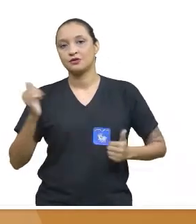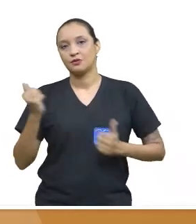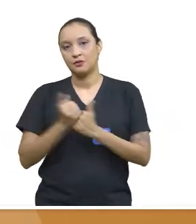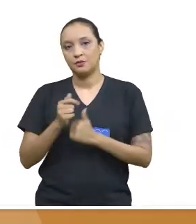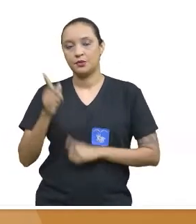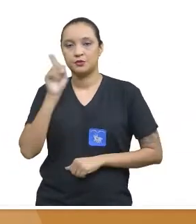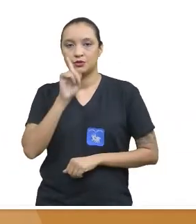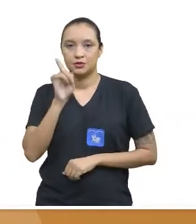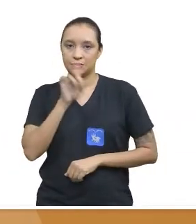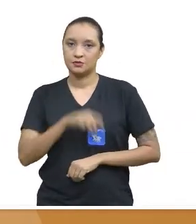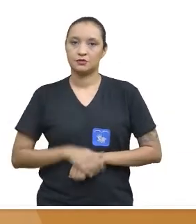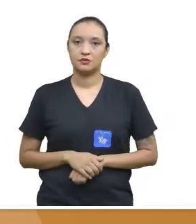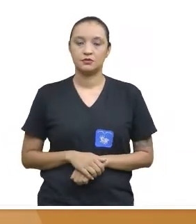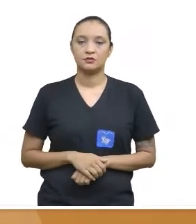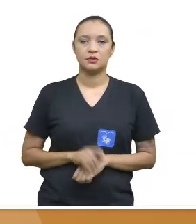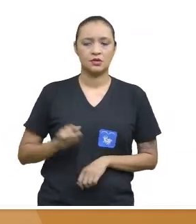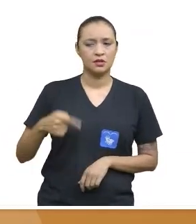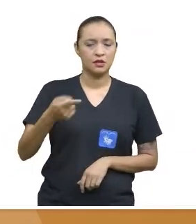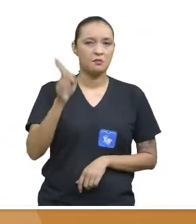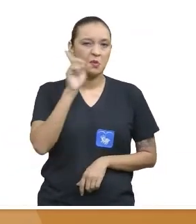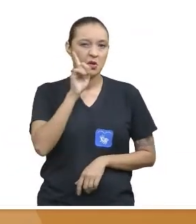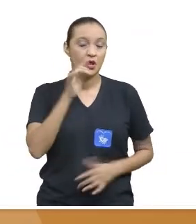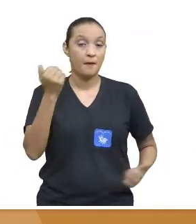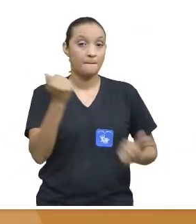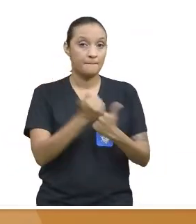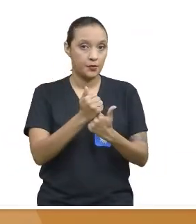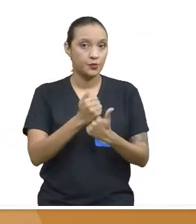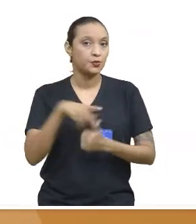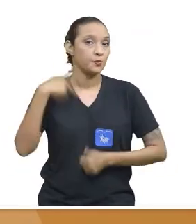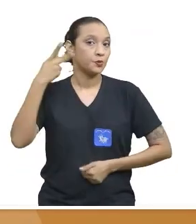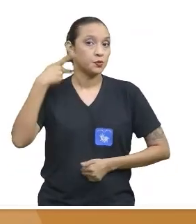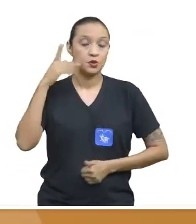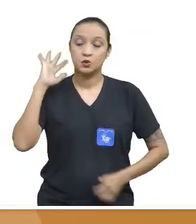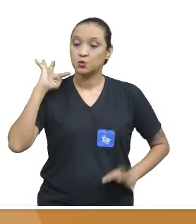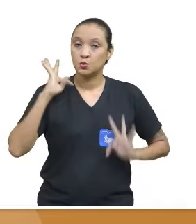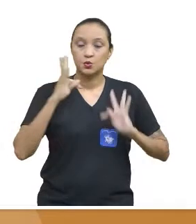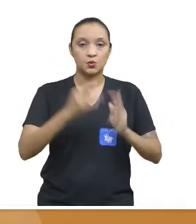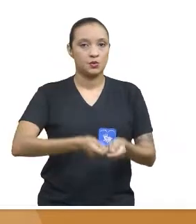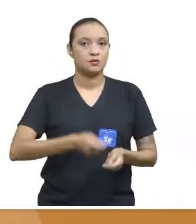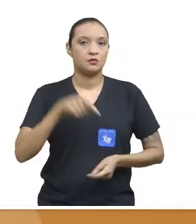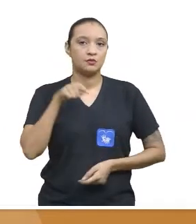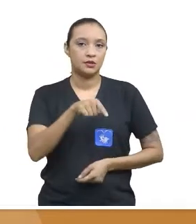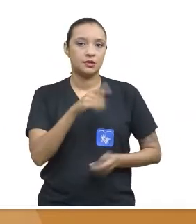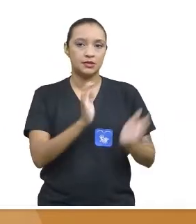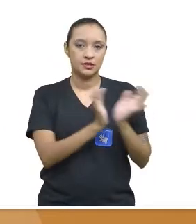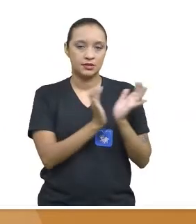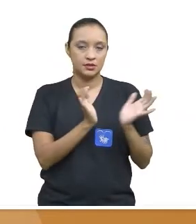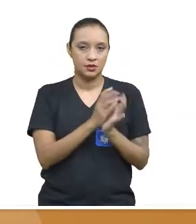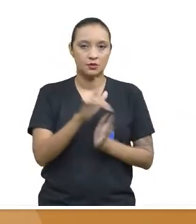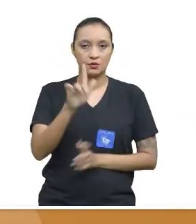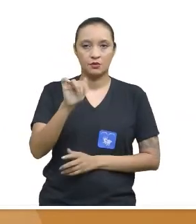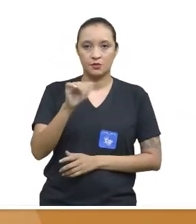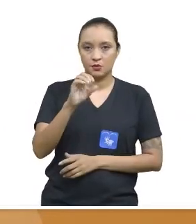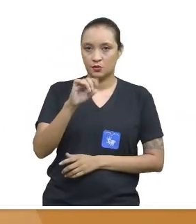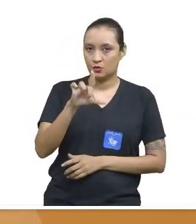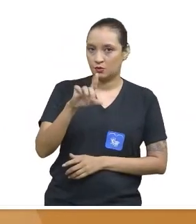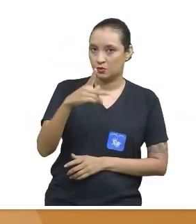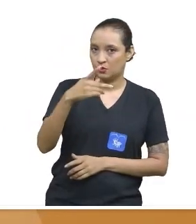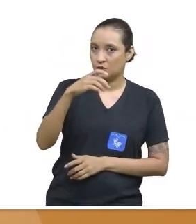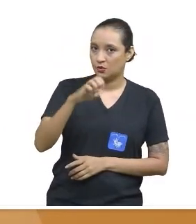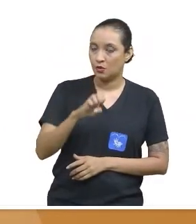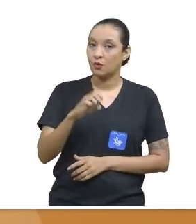Estados Unidos deram apoio político total aos golpistas, mas o golpe, isso é muito importante, né, gente? É